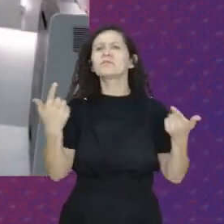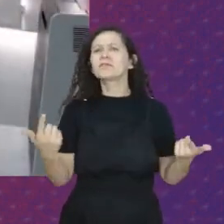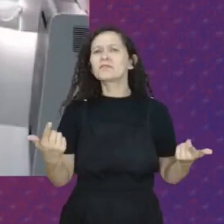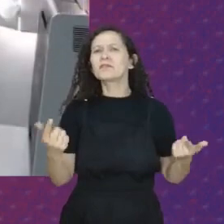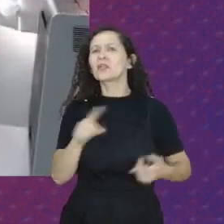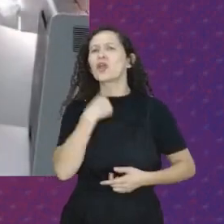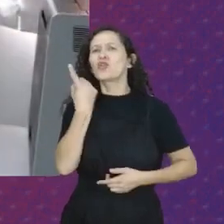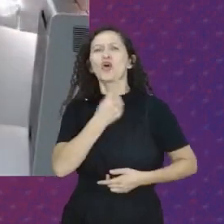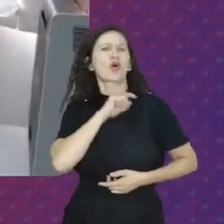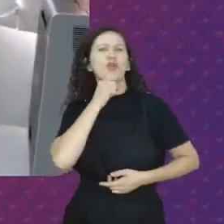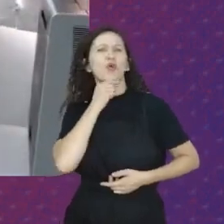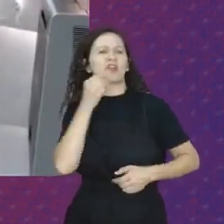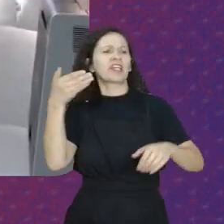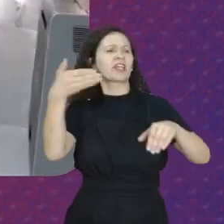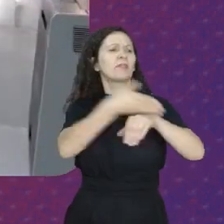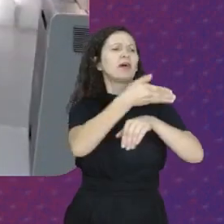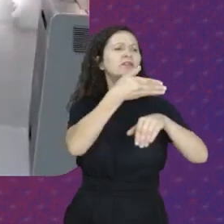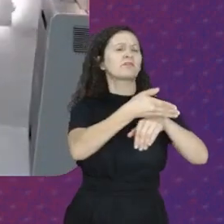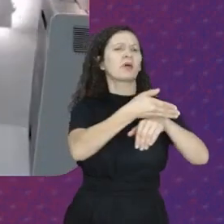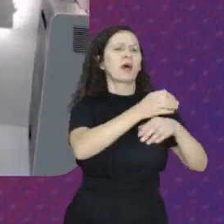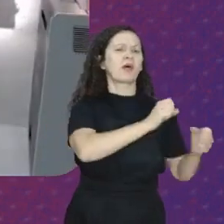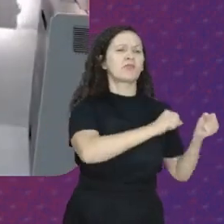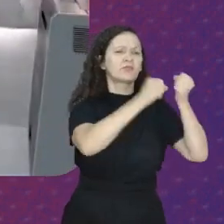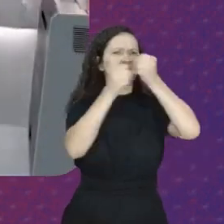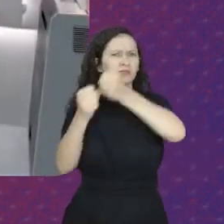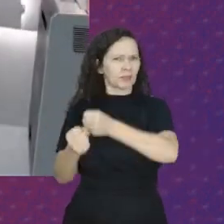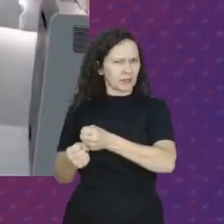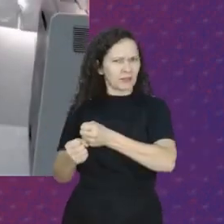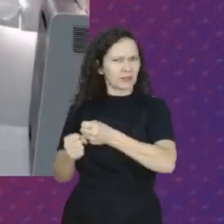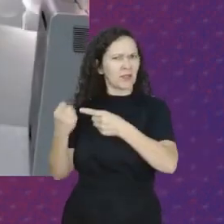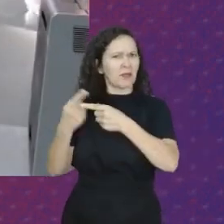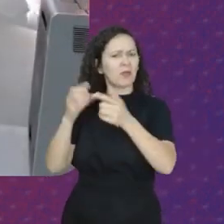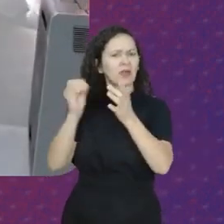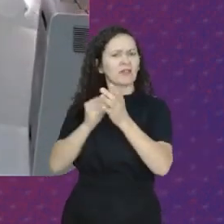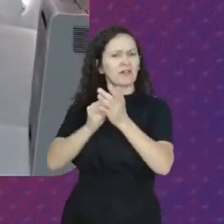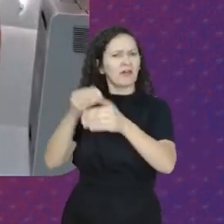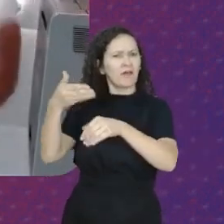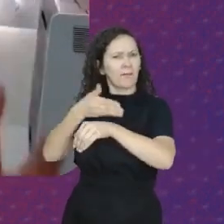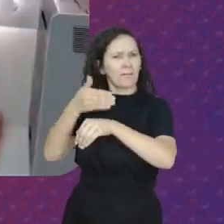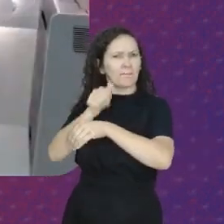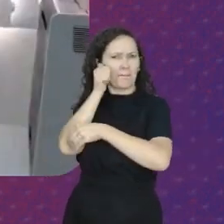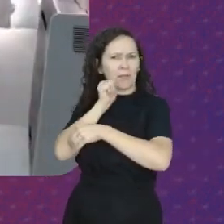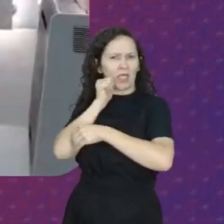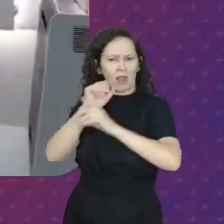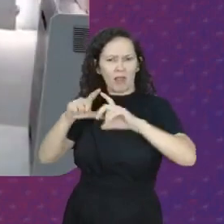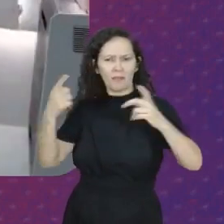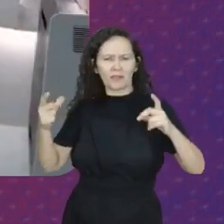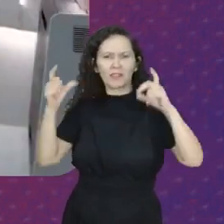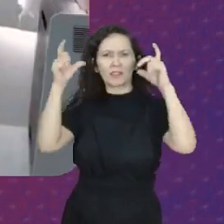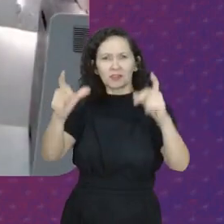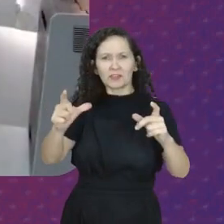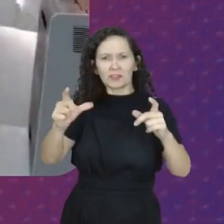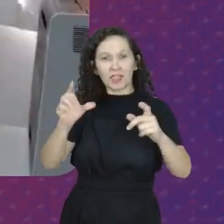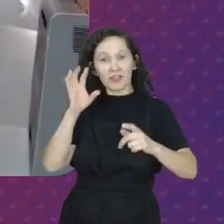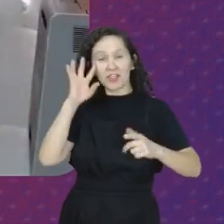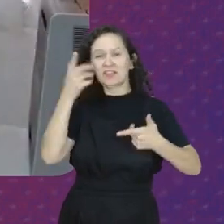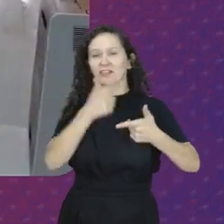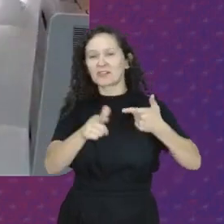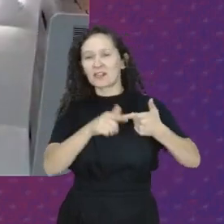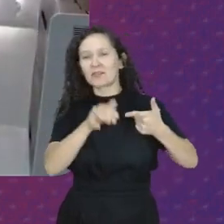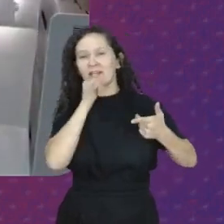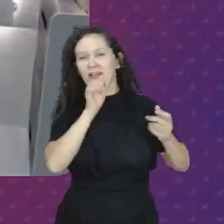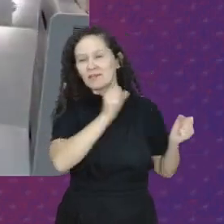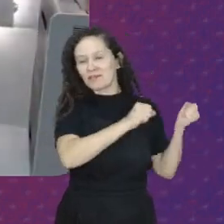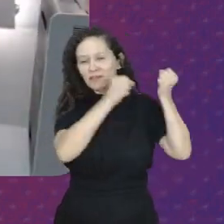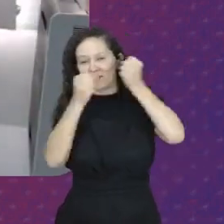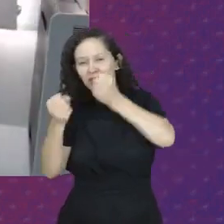por que também não somos maioria nos espaços de poder e de